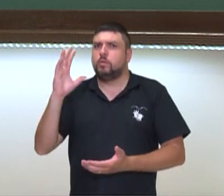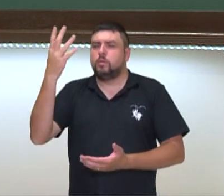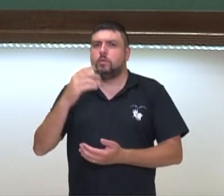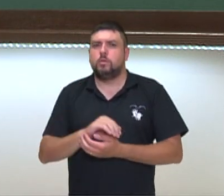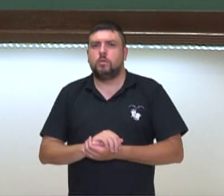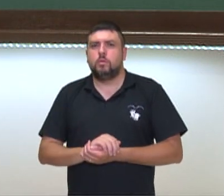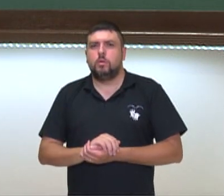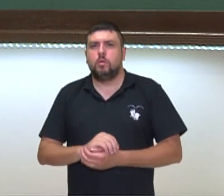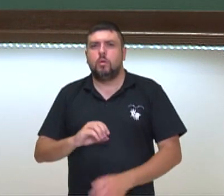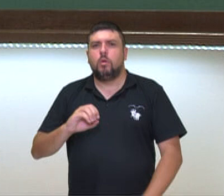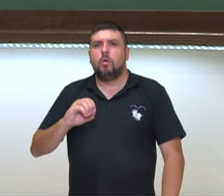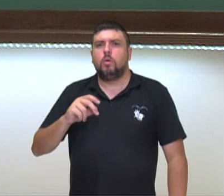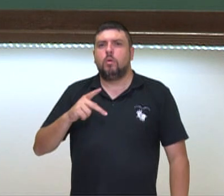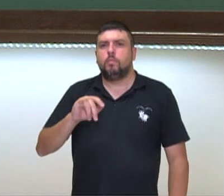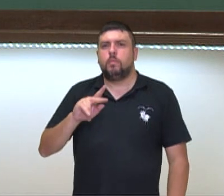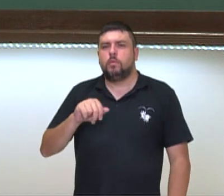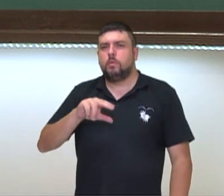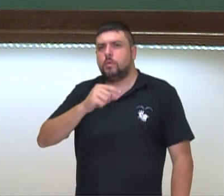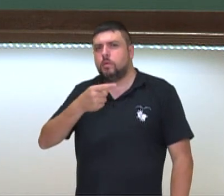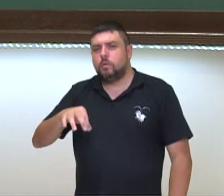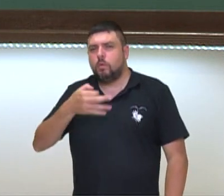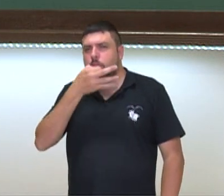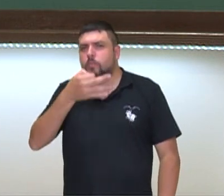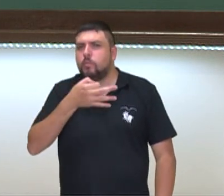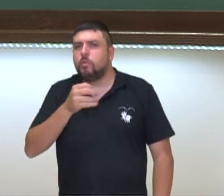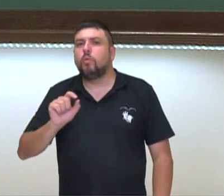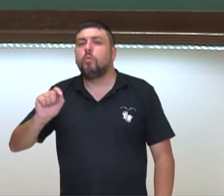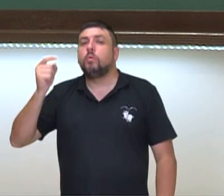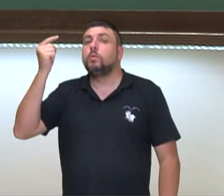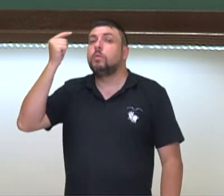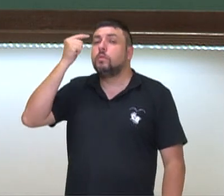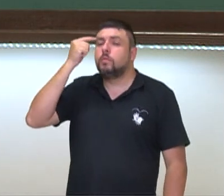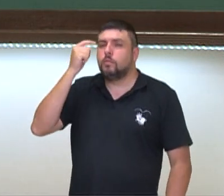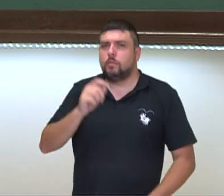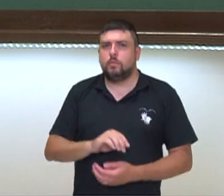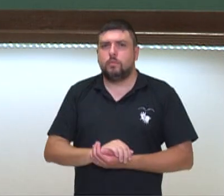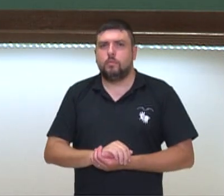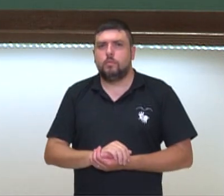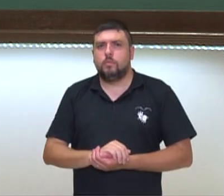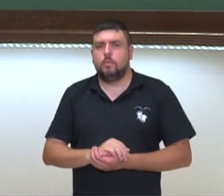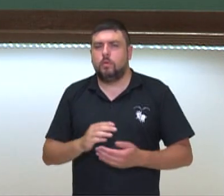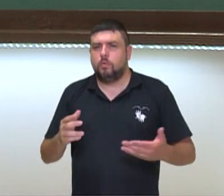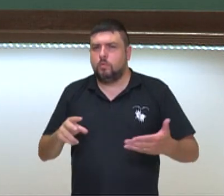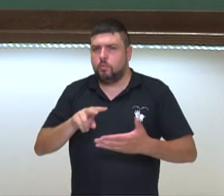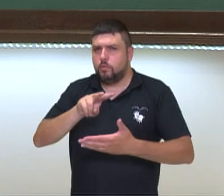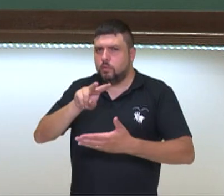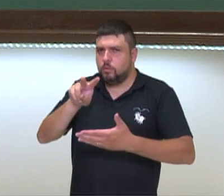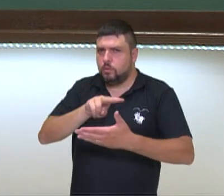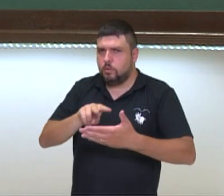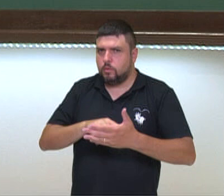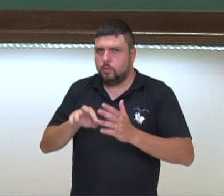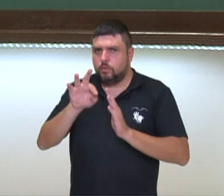aquilo que se pensa sobre isso. Nós vamos diferenciar isso através da leitura dos textos.